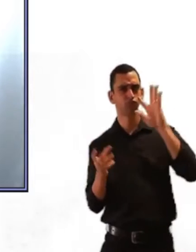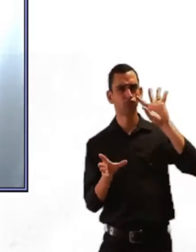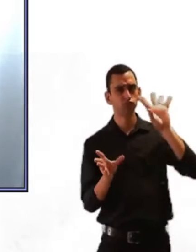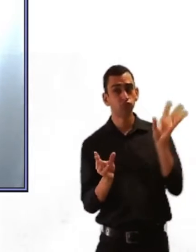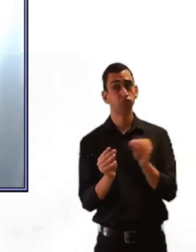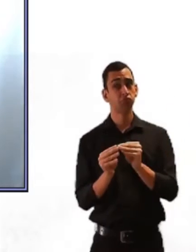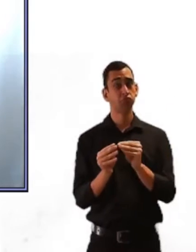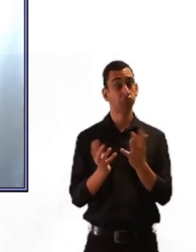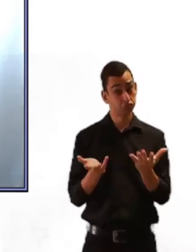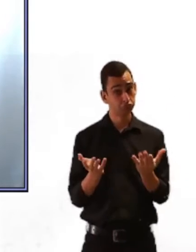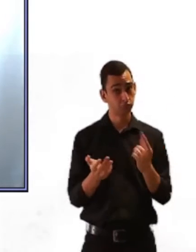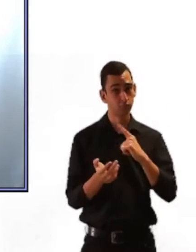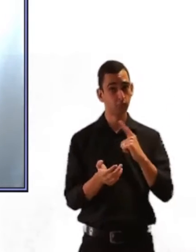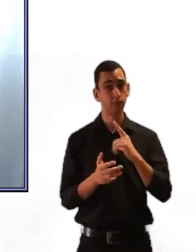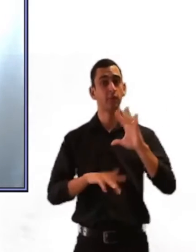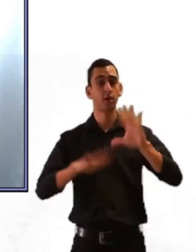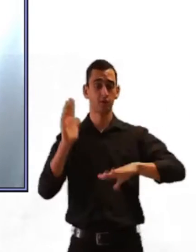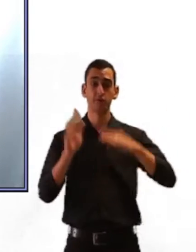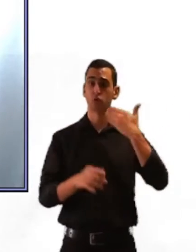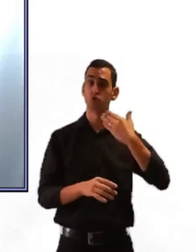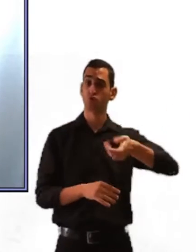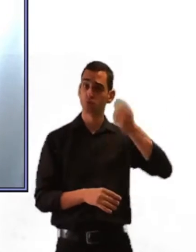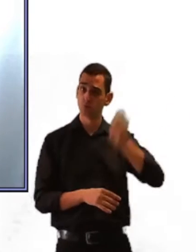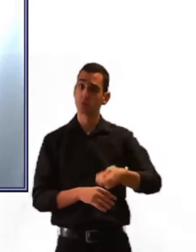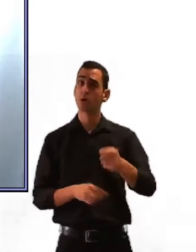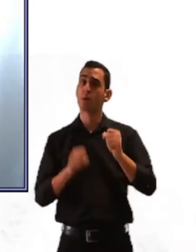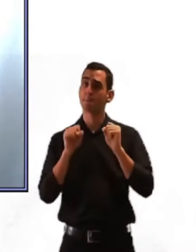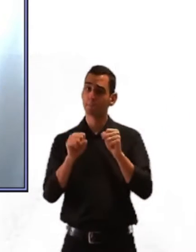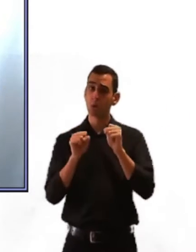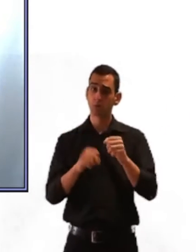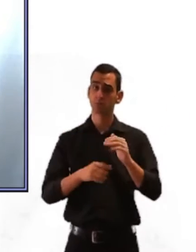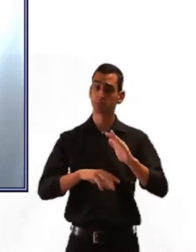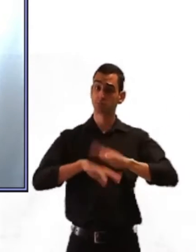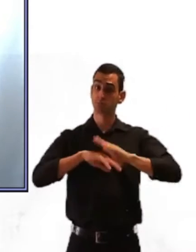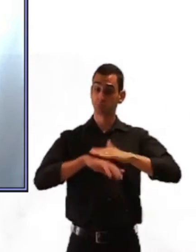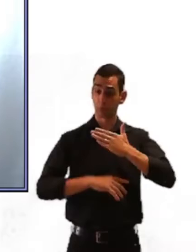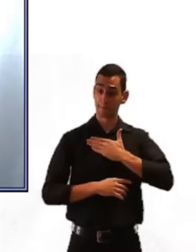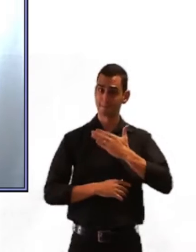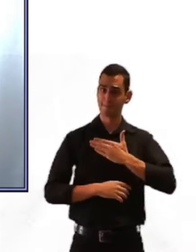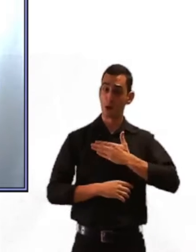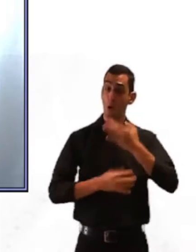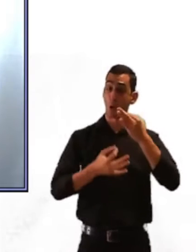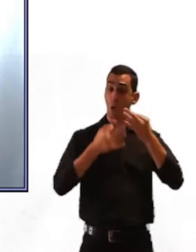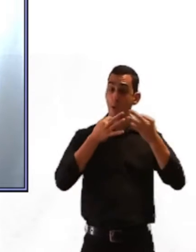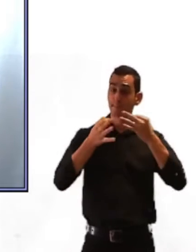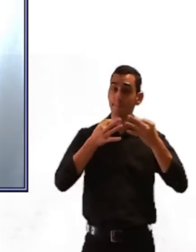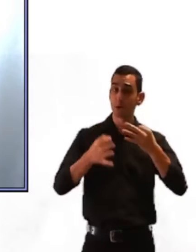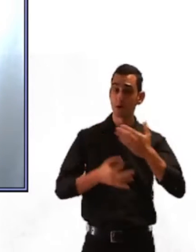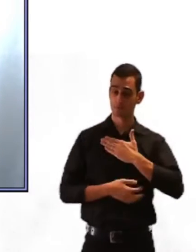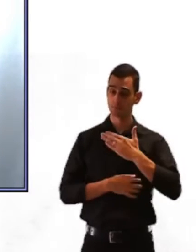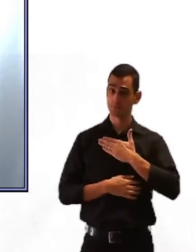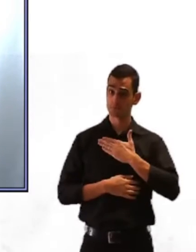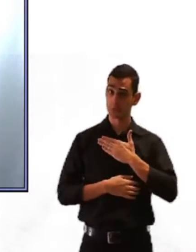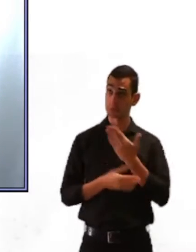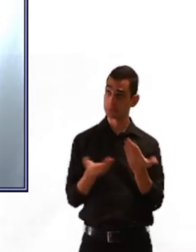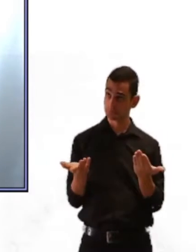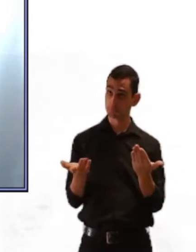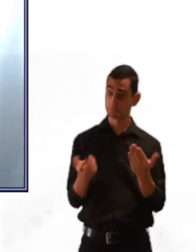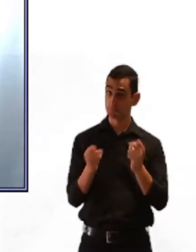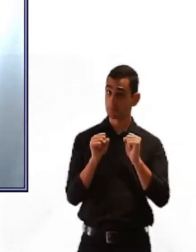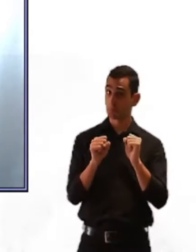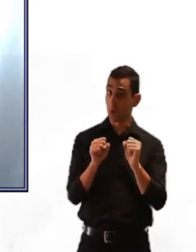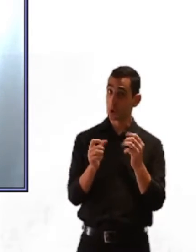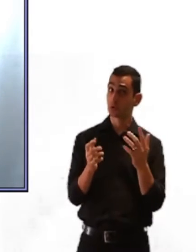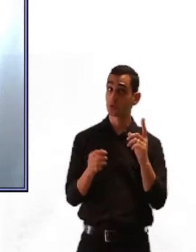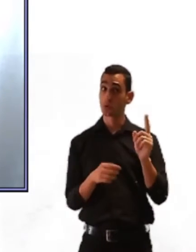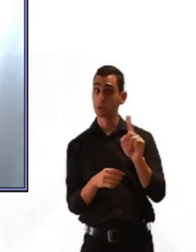e, eventualmente, ele poderia proferir uma decisão judicial com base nesse hunch, com base nesse palpite, com base nessa intuição que ele